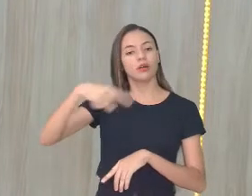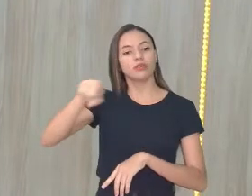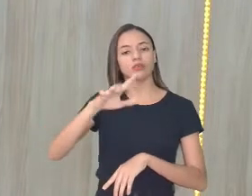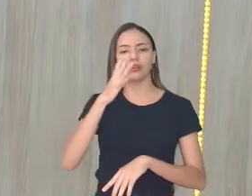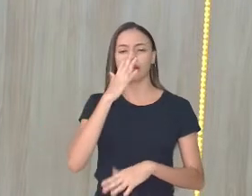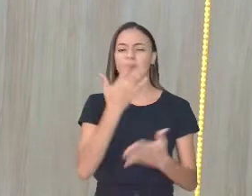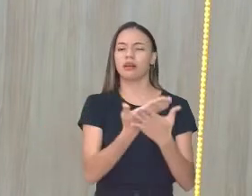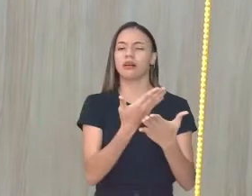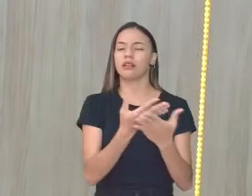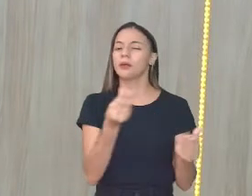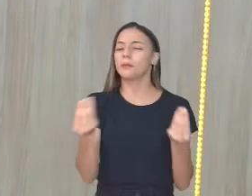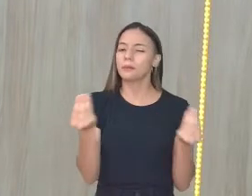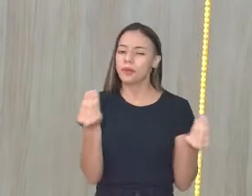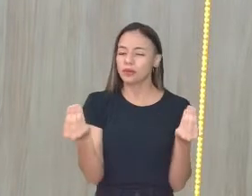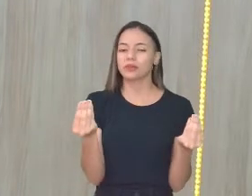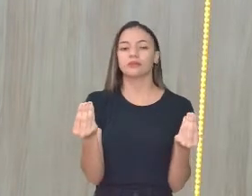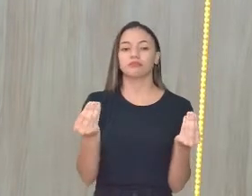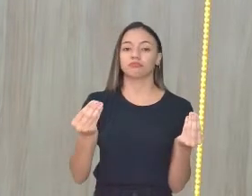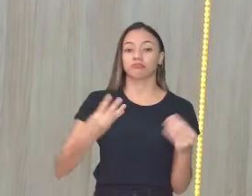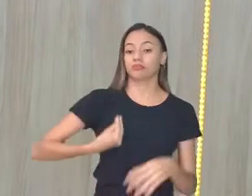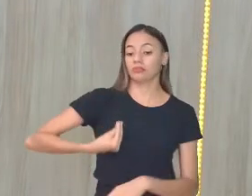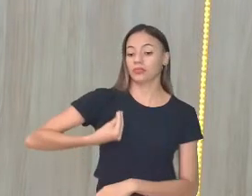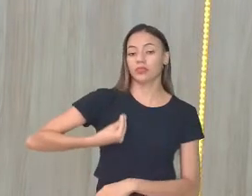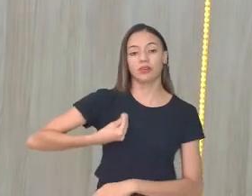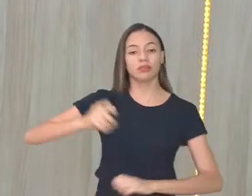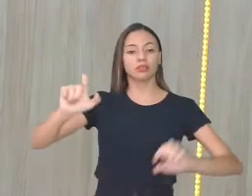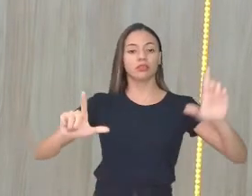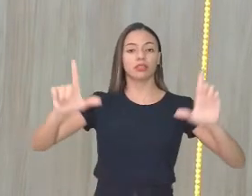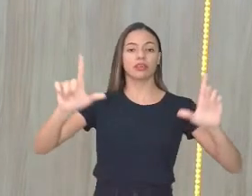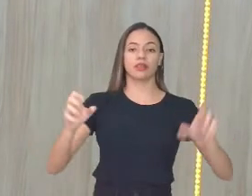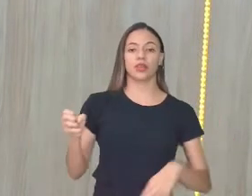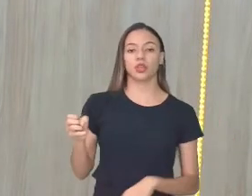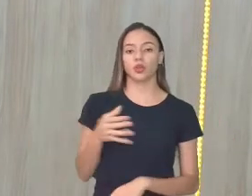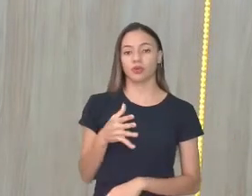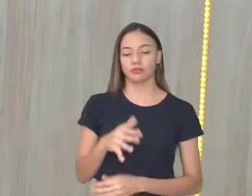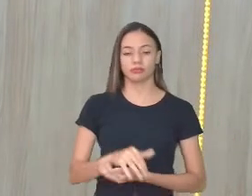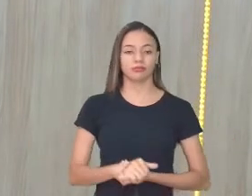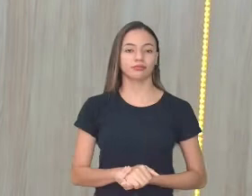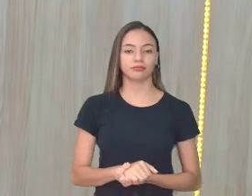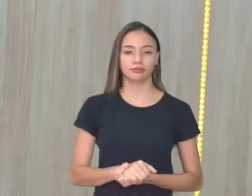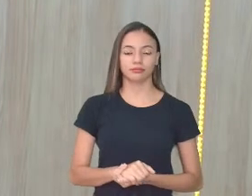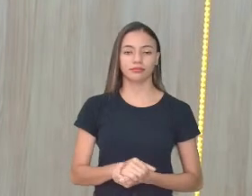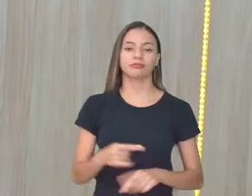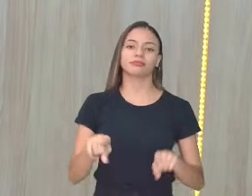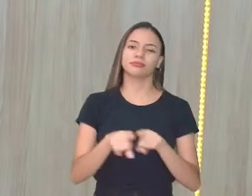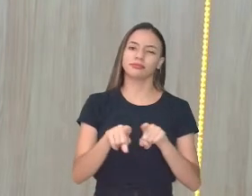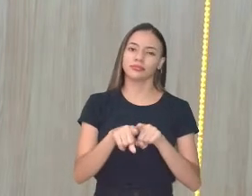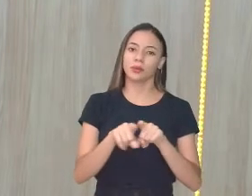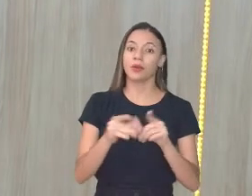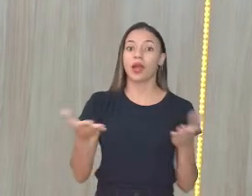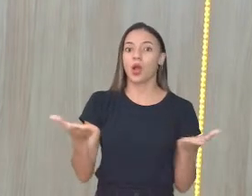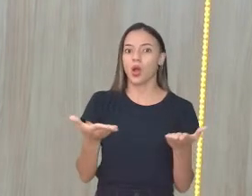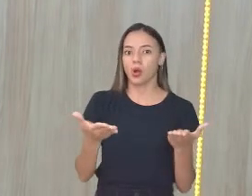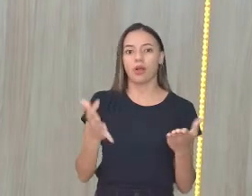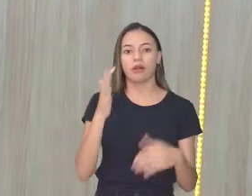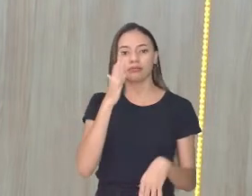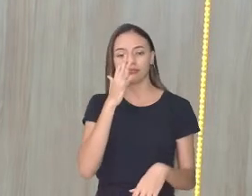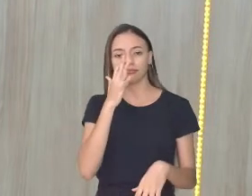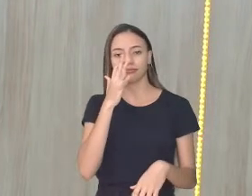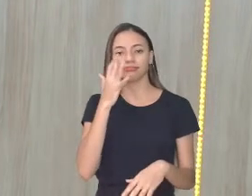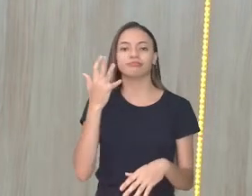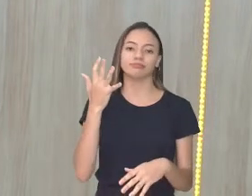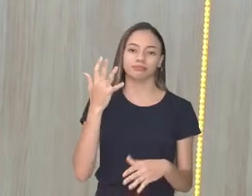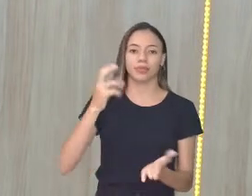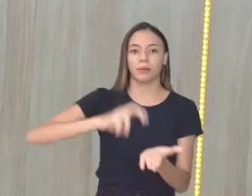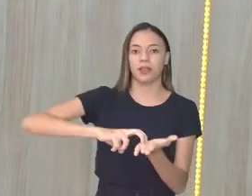às nossas aulas ao vivo aqui pela TV Nova. Agora vocês assistem a aula agora pela manhã, mas